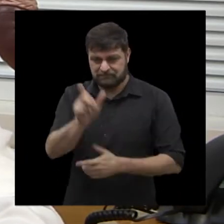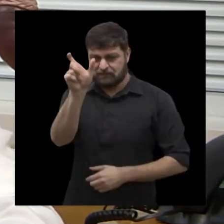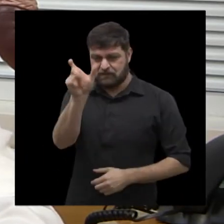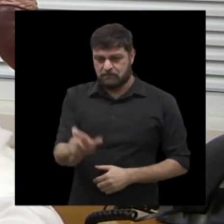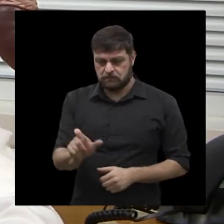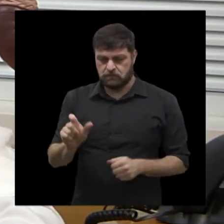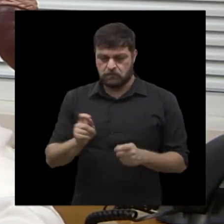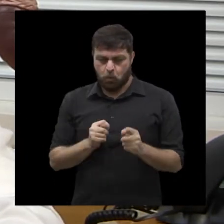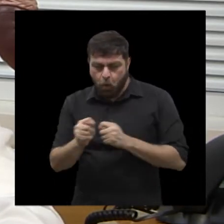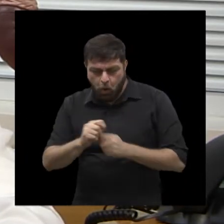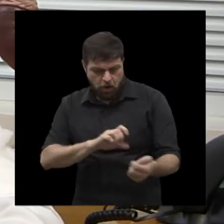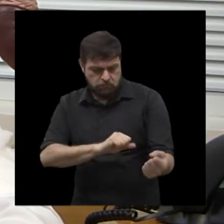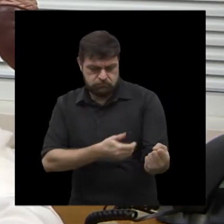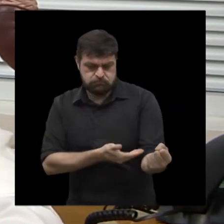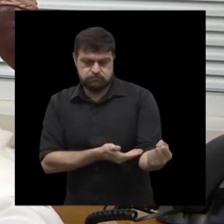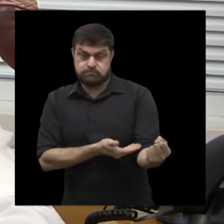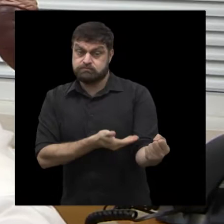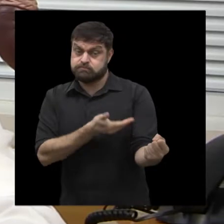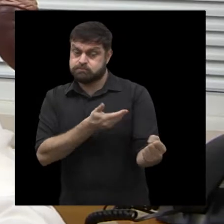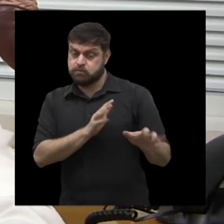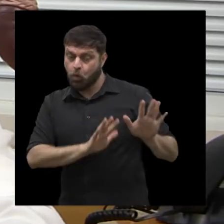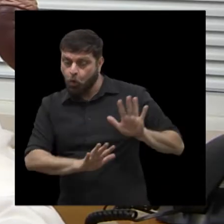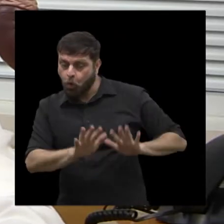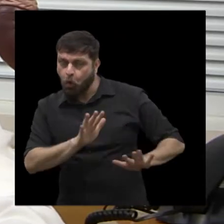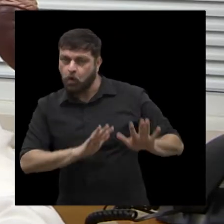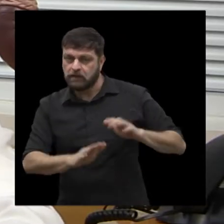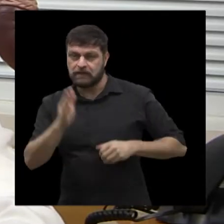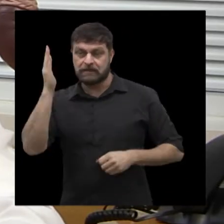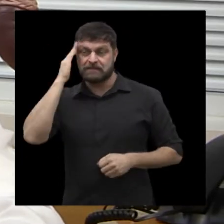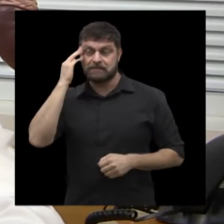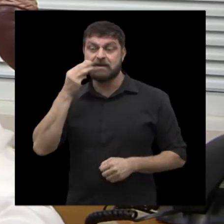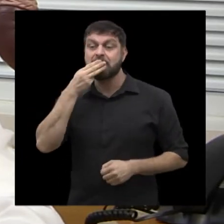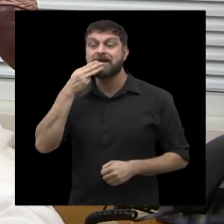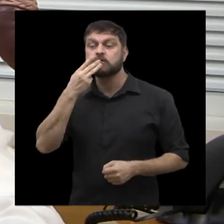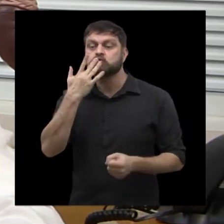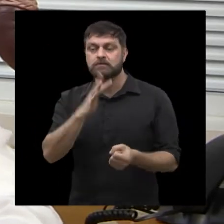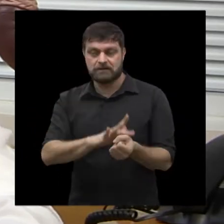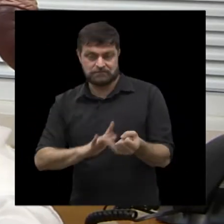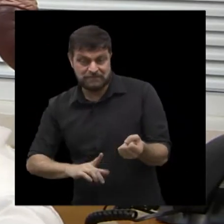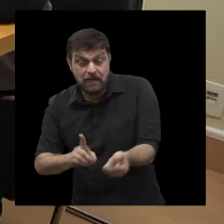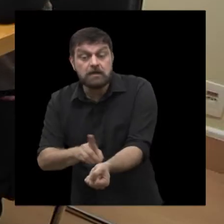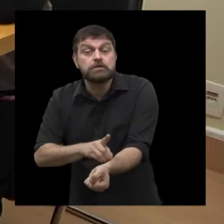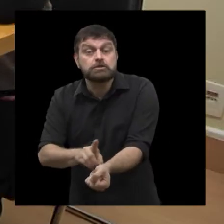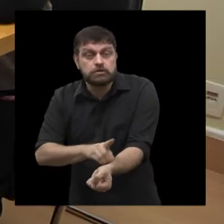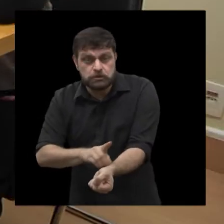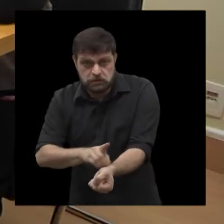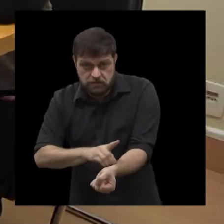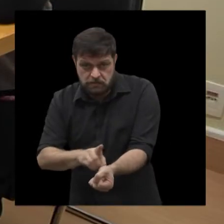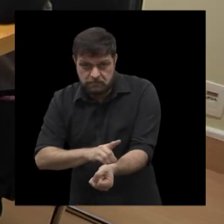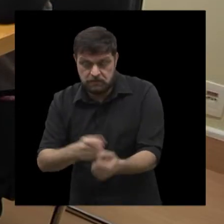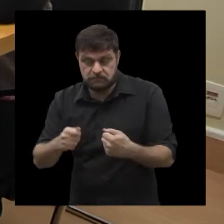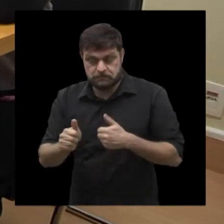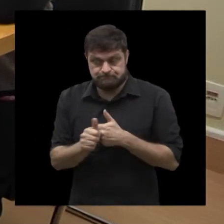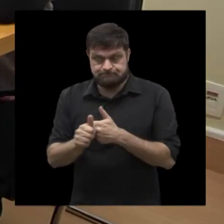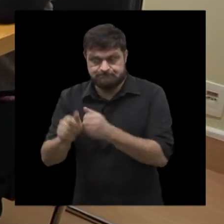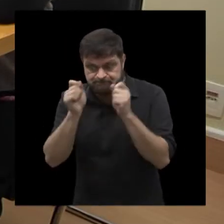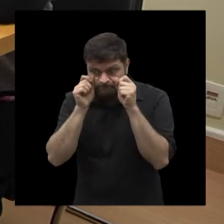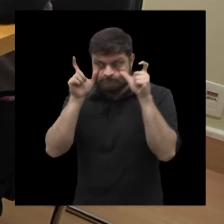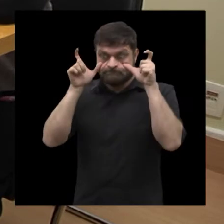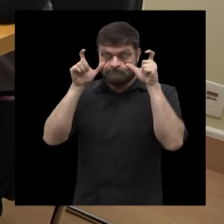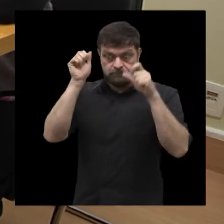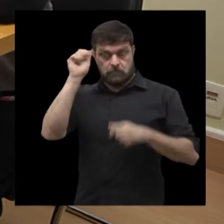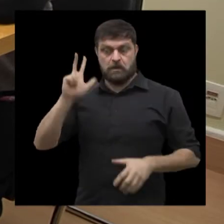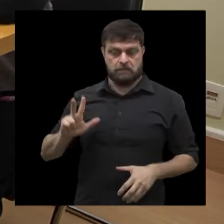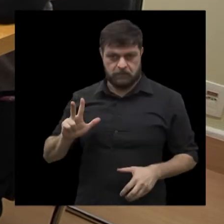estar controlando a pressão arterial, vendo a glicemia, tudo mais, para estar acompanhando. Então, essas seriam